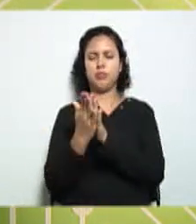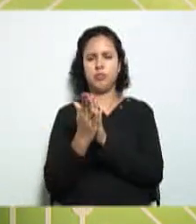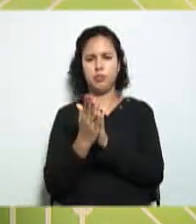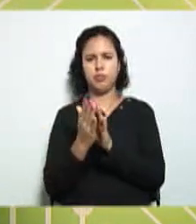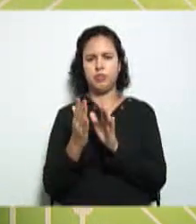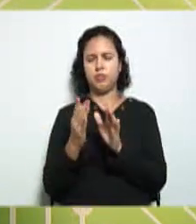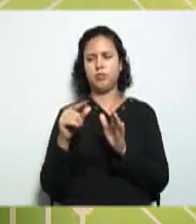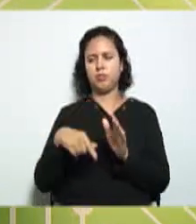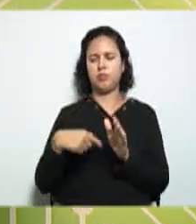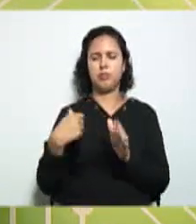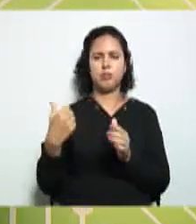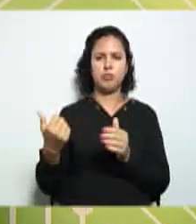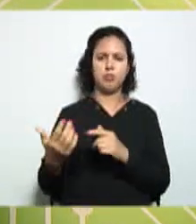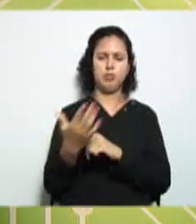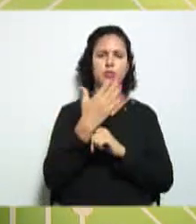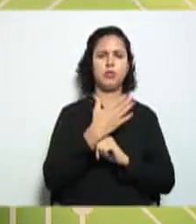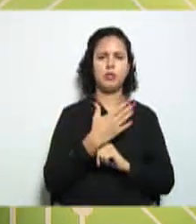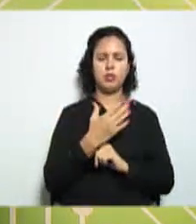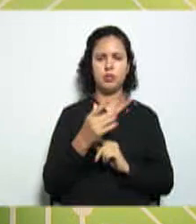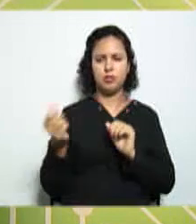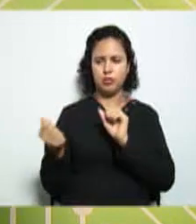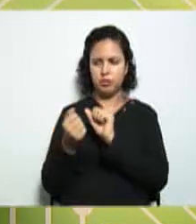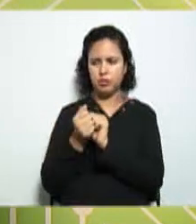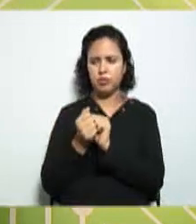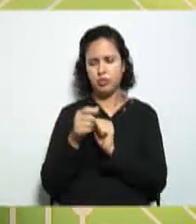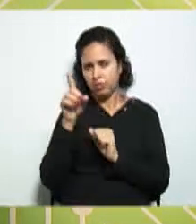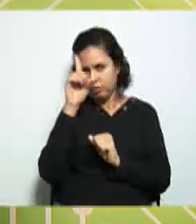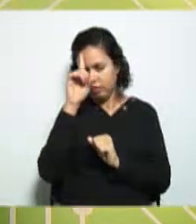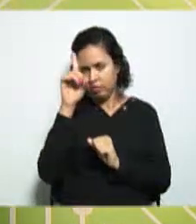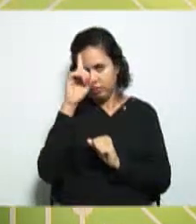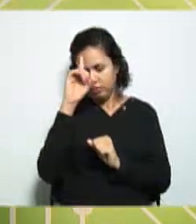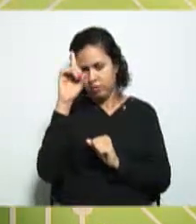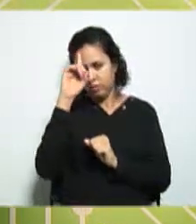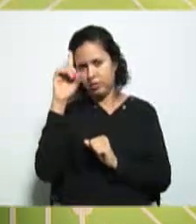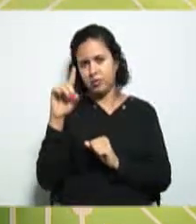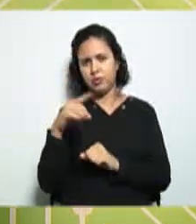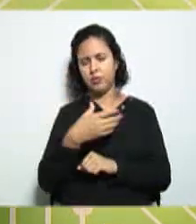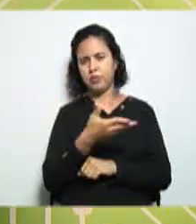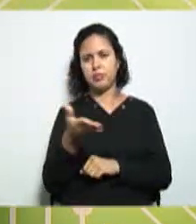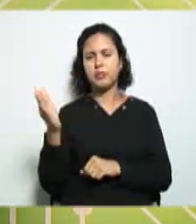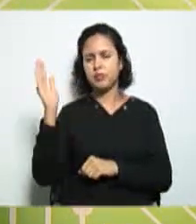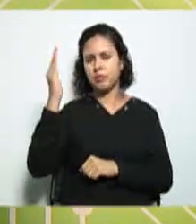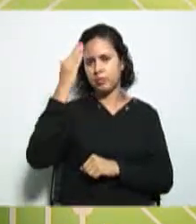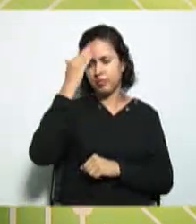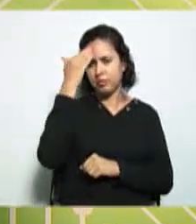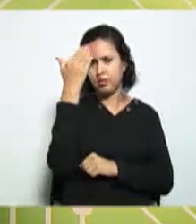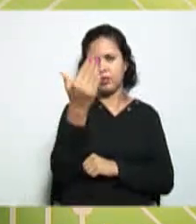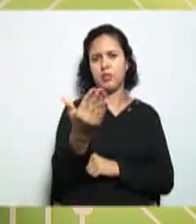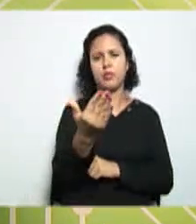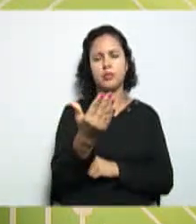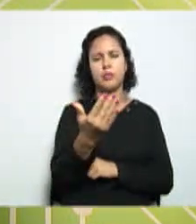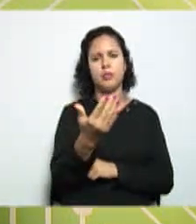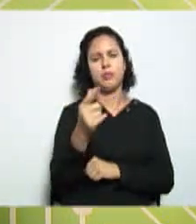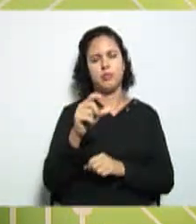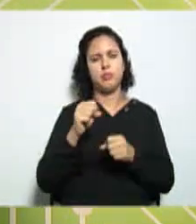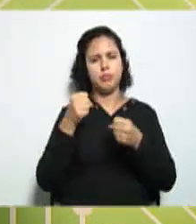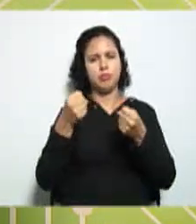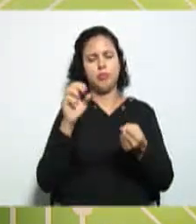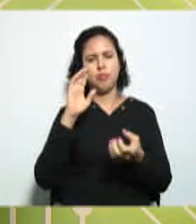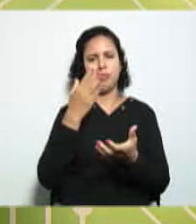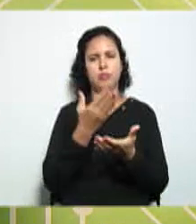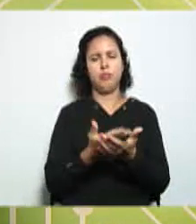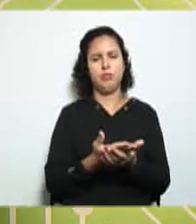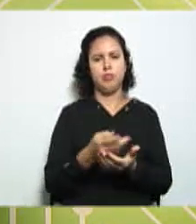maior apoio e que ficam com vocês diariamente. Nós também agradecemos a participação e o comprometimento de